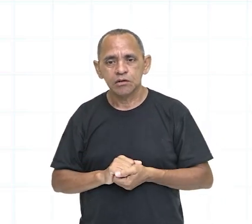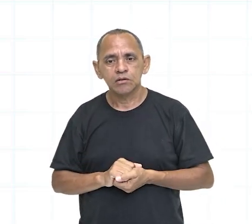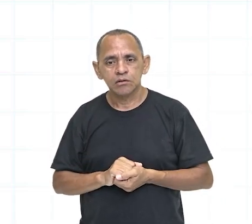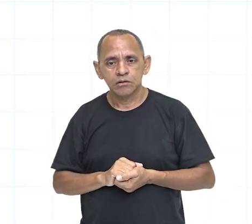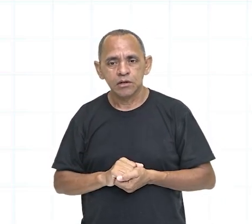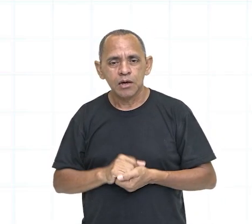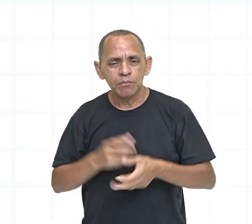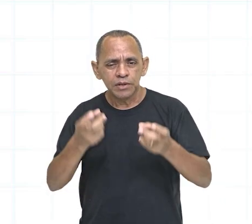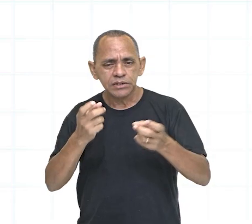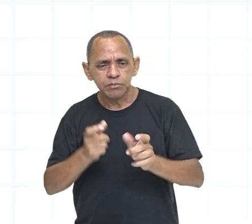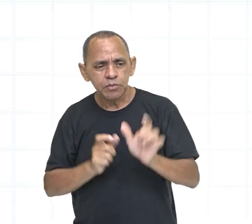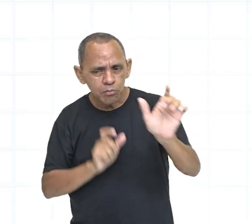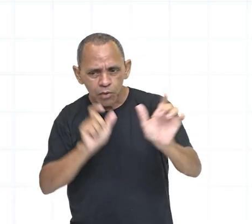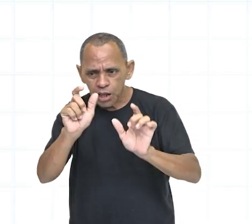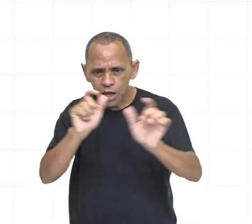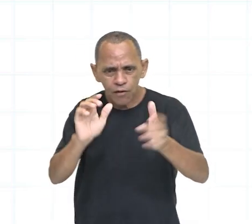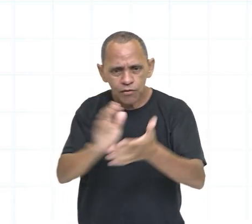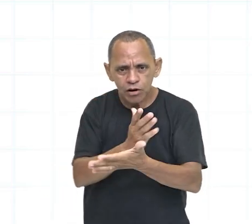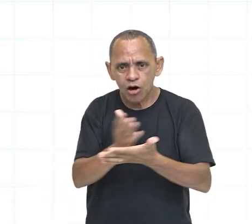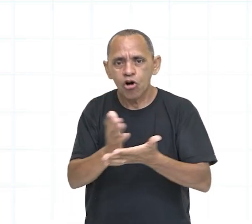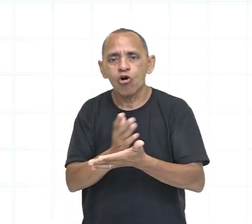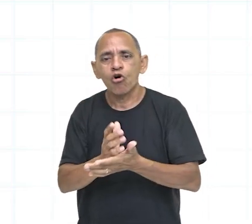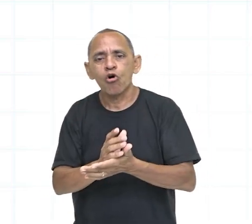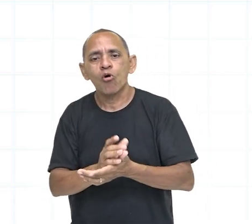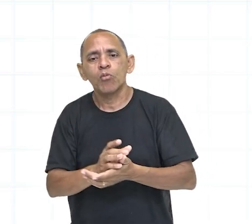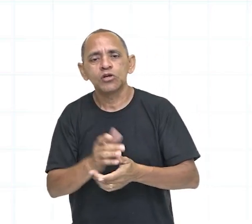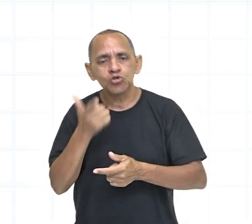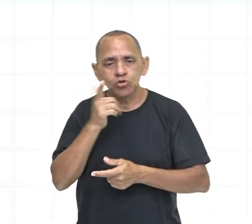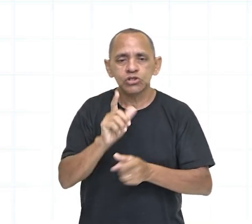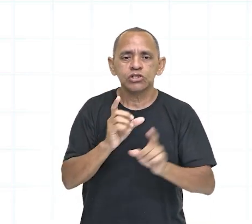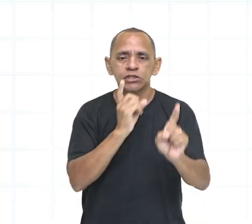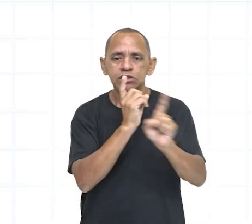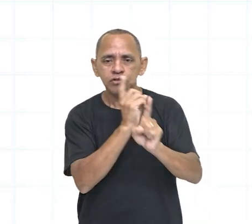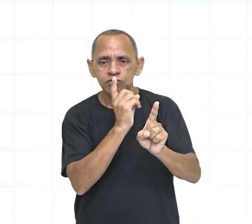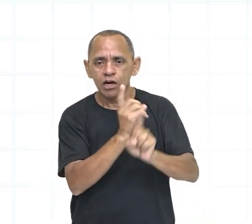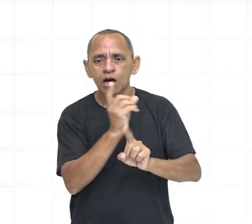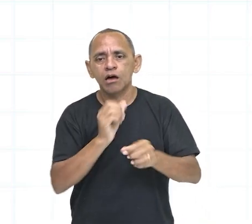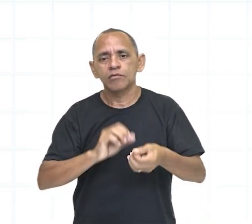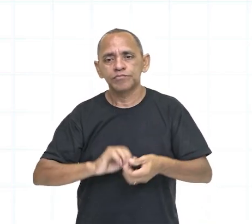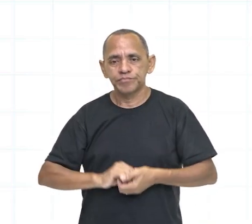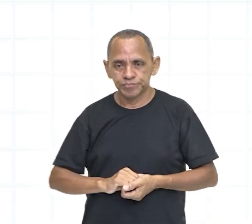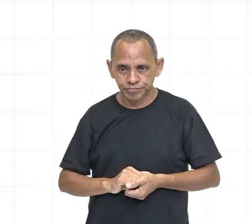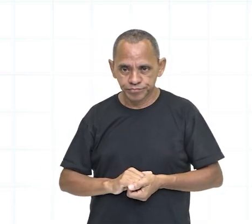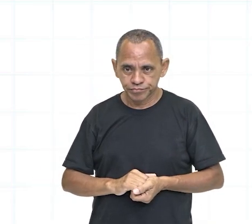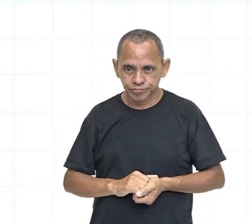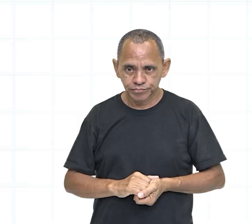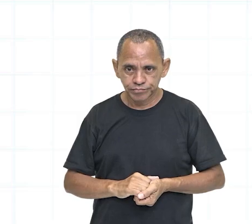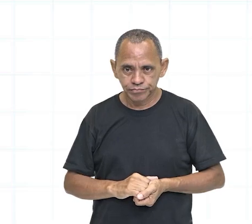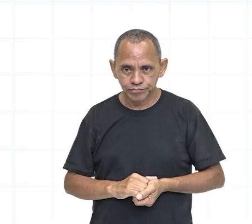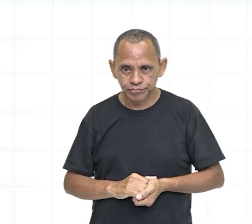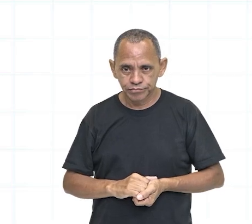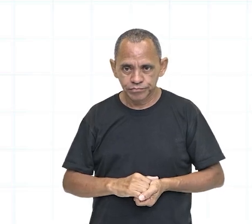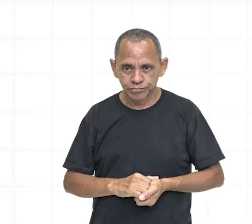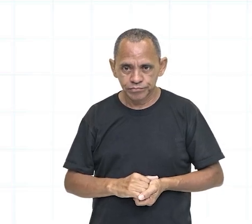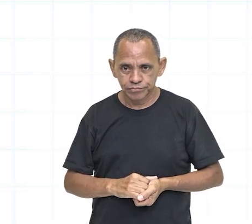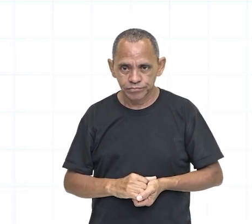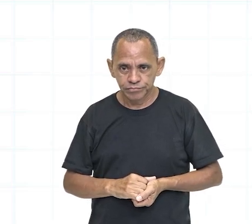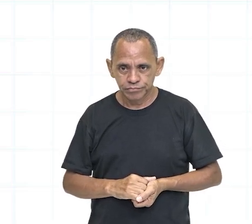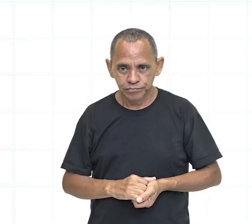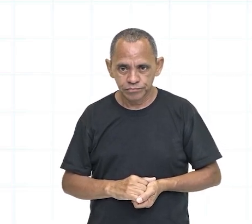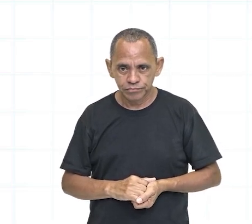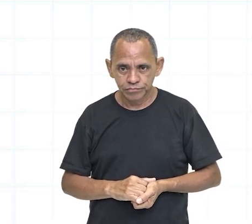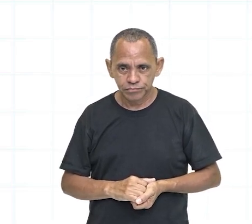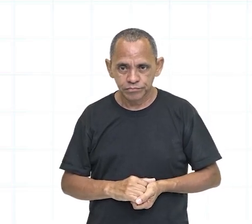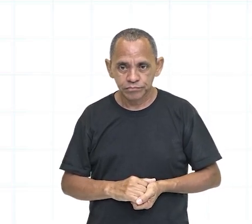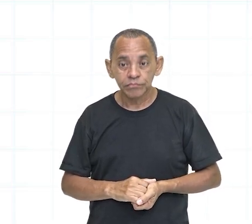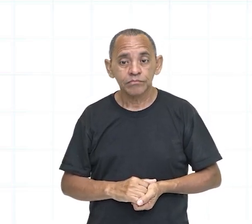islands such as Jamaica and Barbados. Então, nesse pequeno trecho agora, as